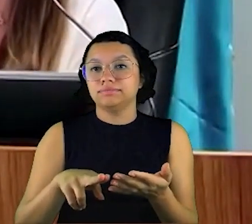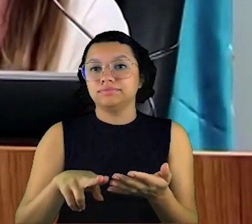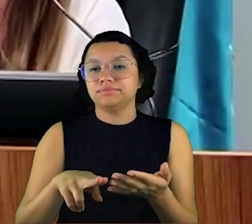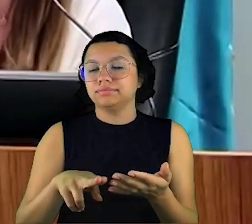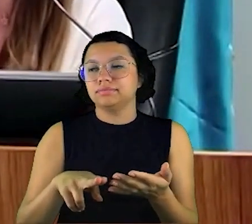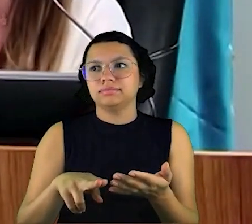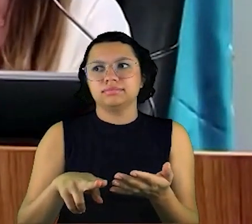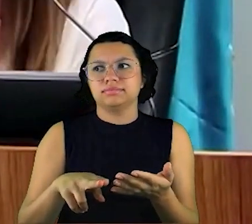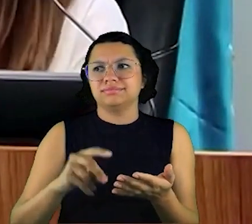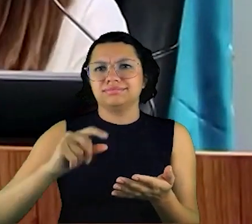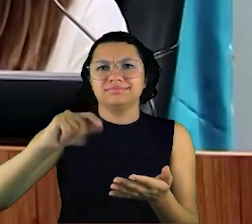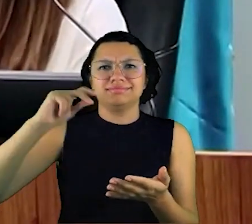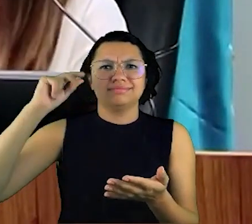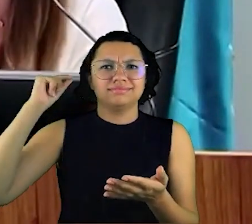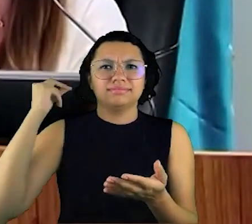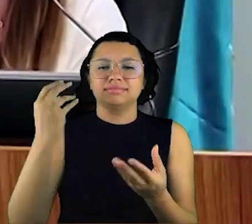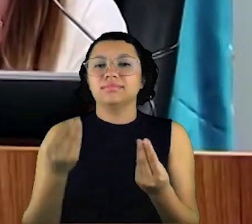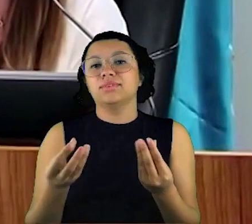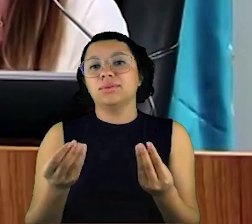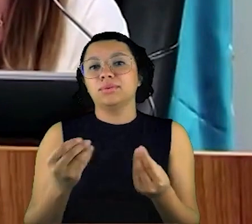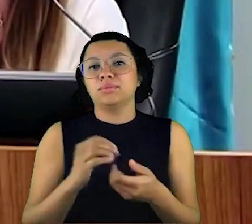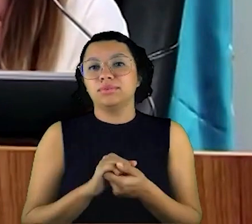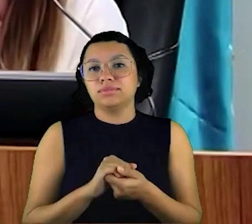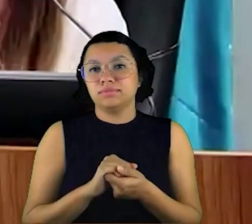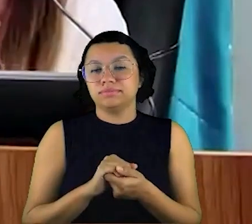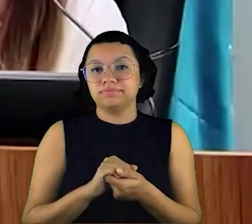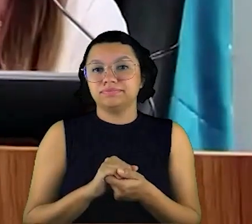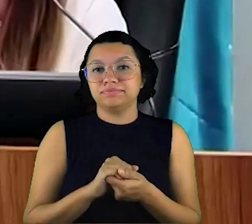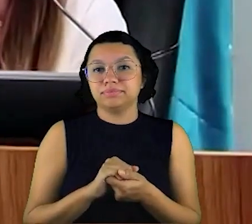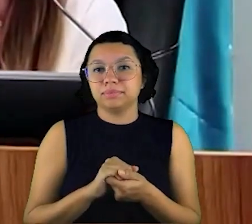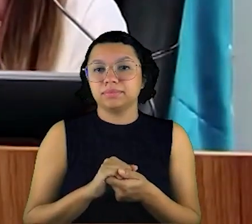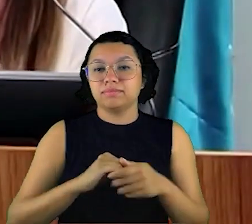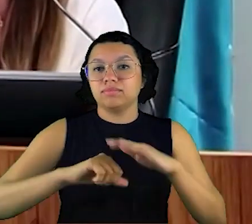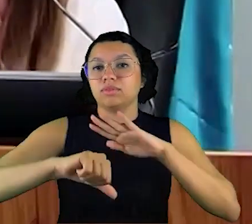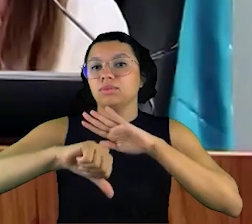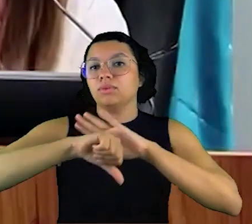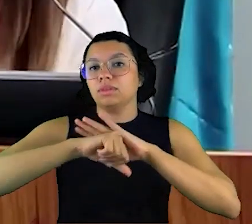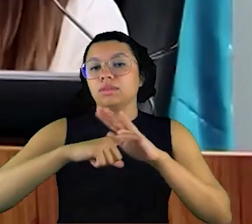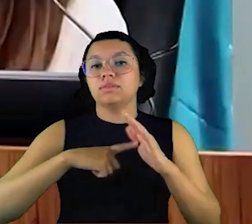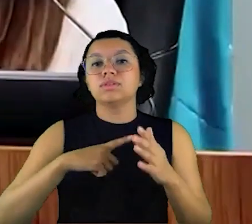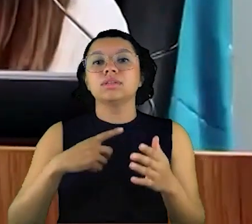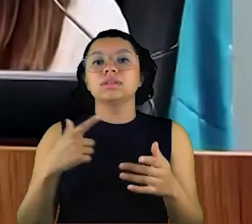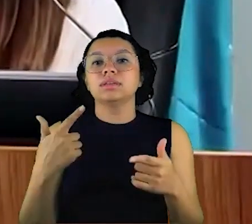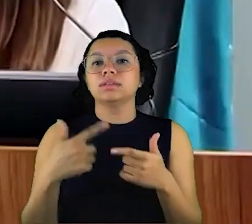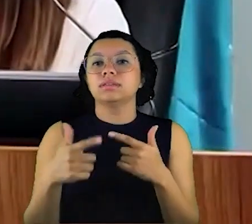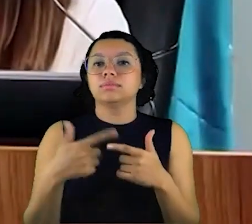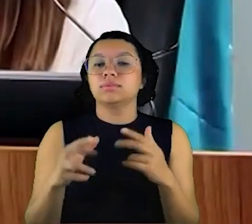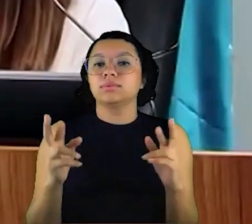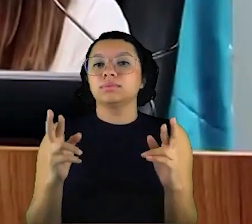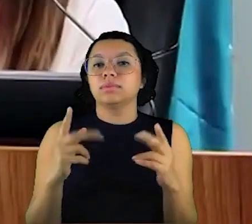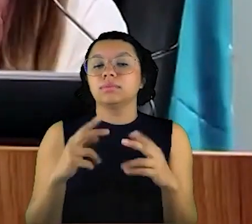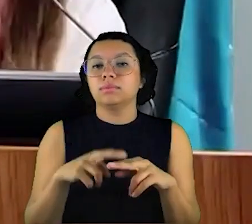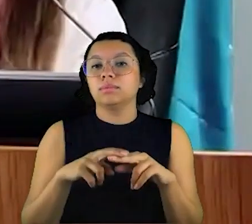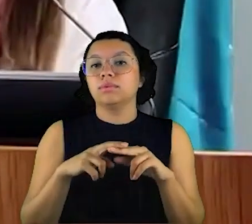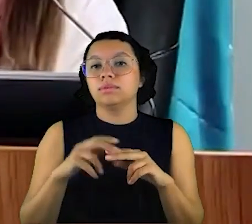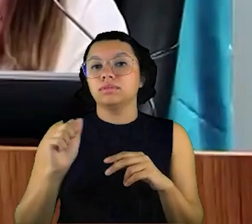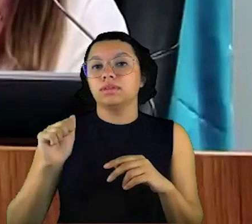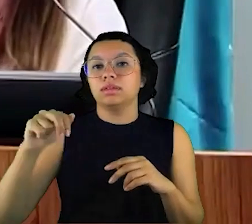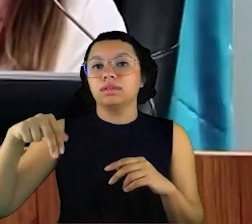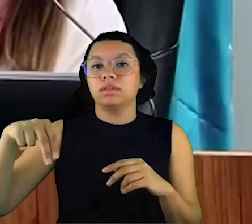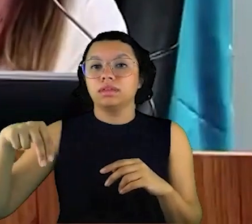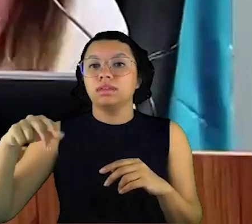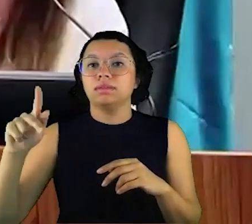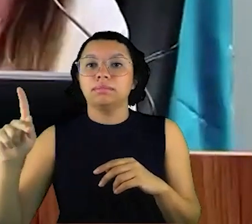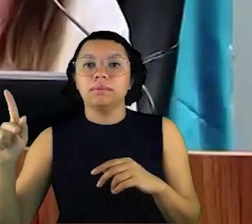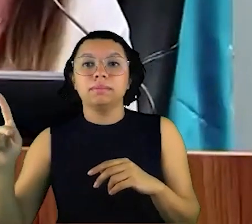isso, pelo amor de Deus, isso aí é coisa do passado. é, No criminal, a gente tinha esse problema com as